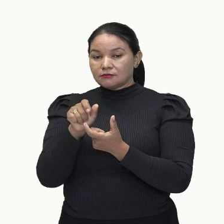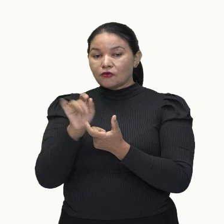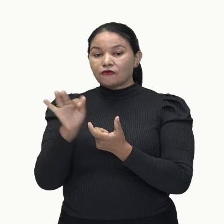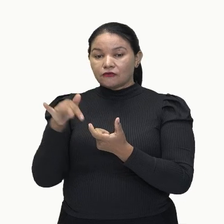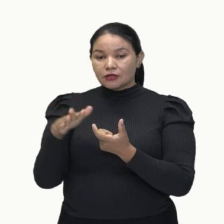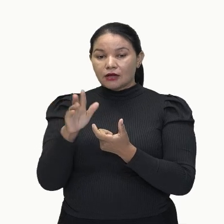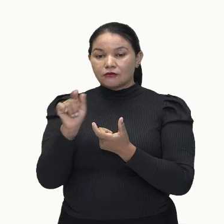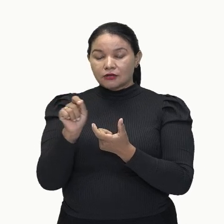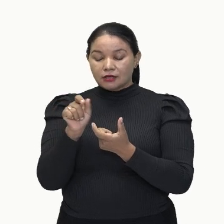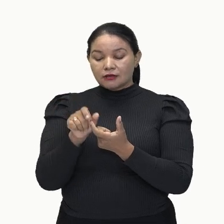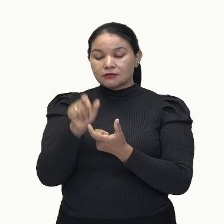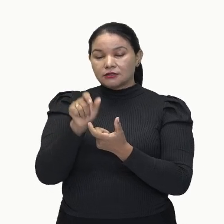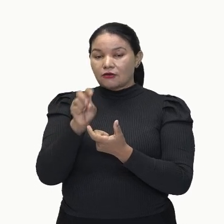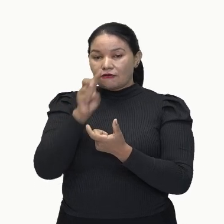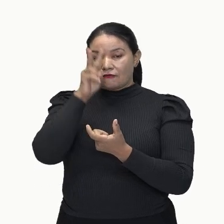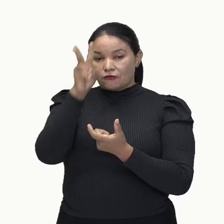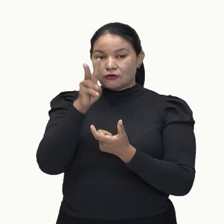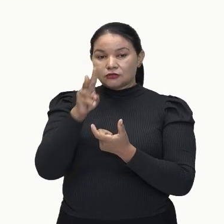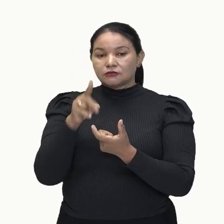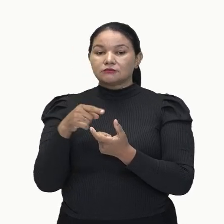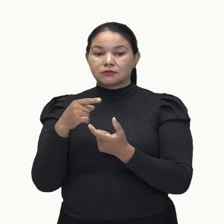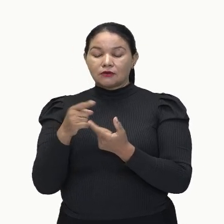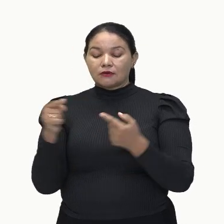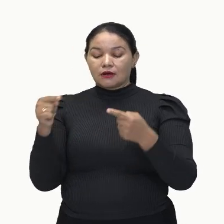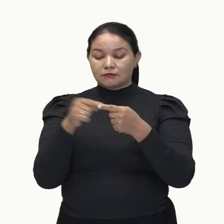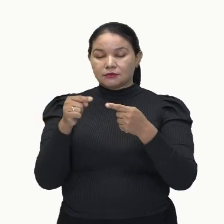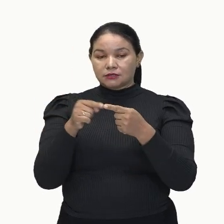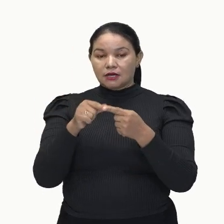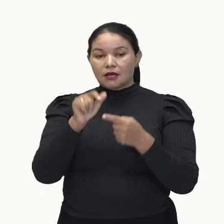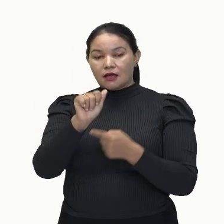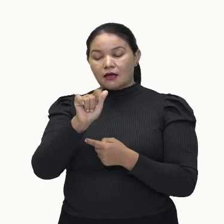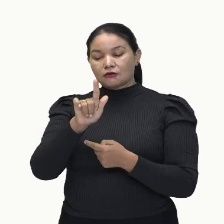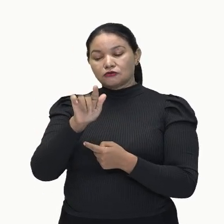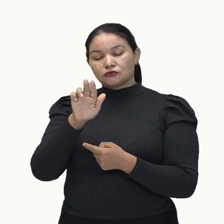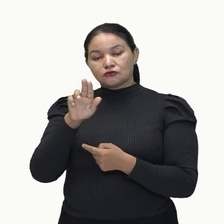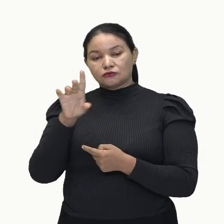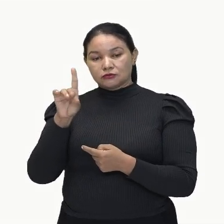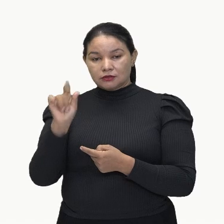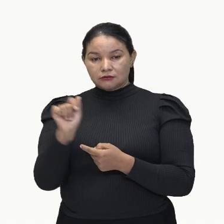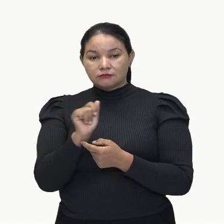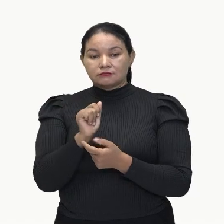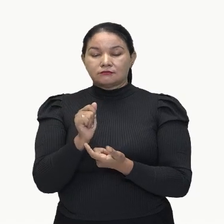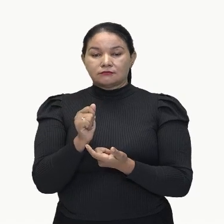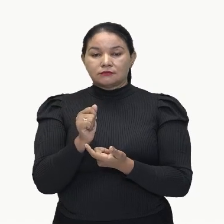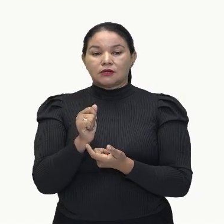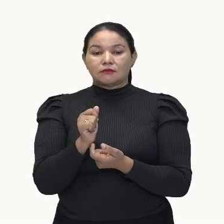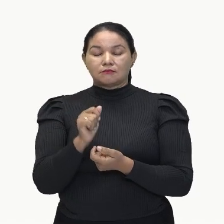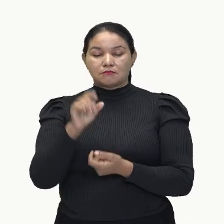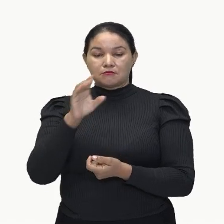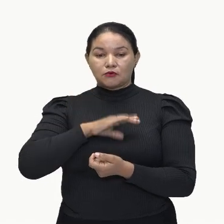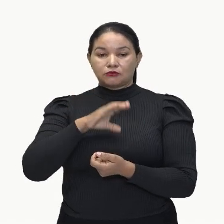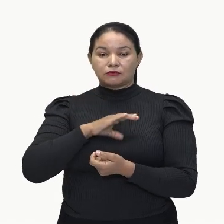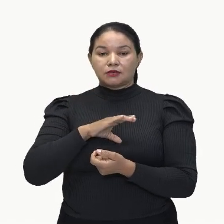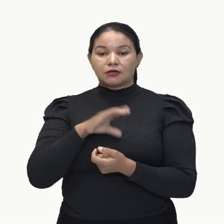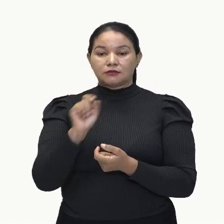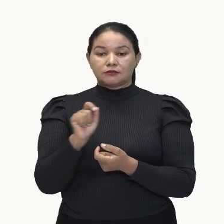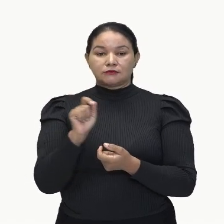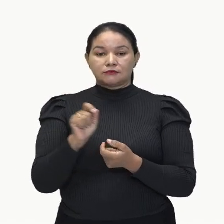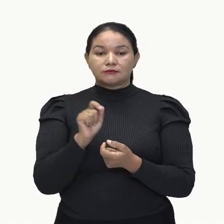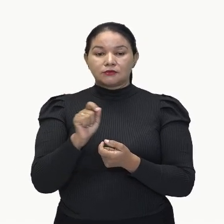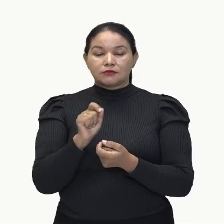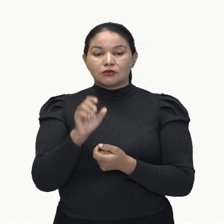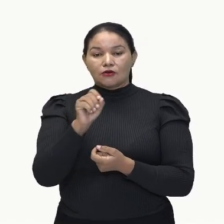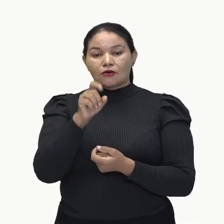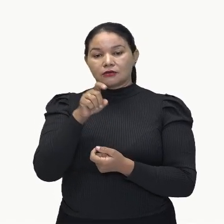de todas por isso essa palavra é chamada de aguda em português oxítona palabas